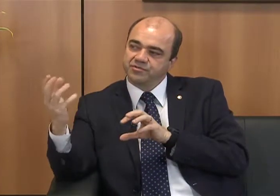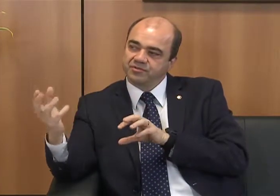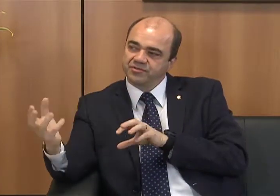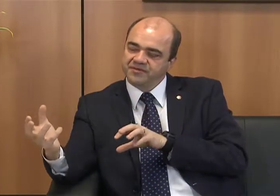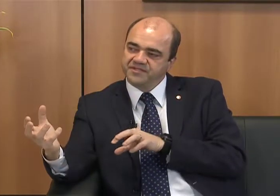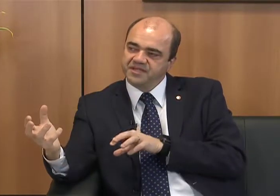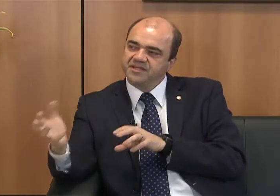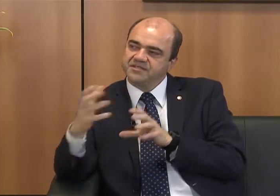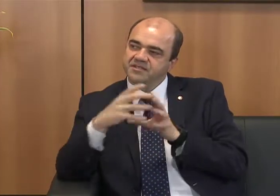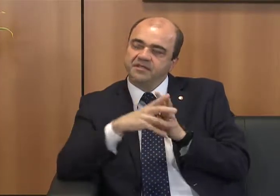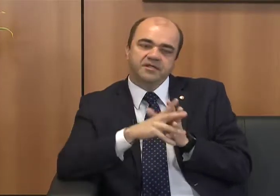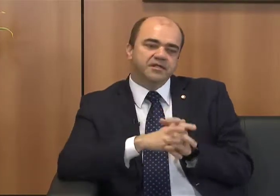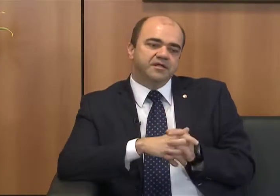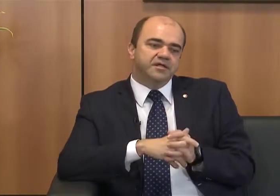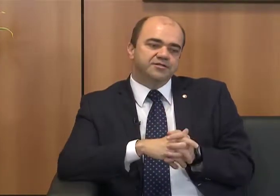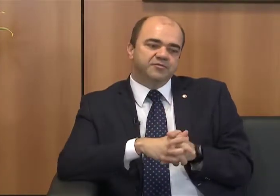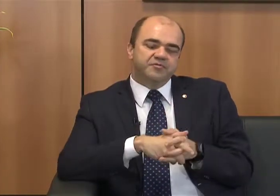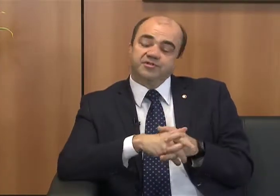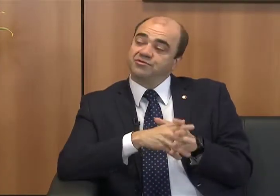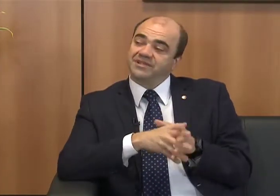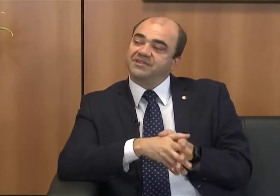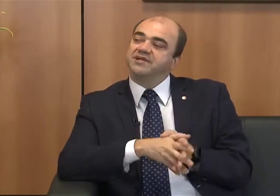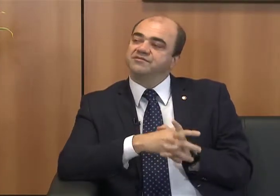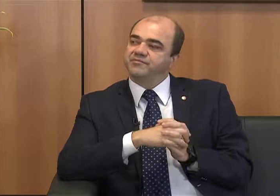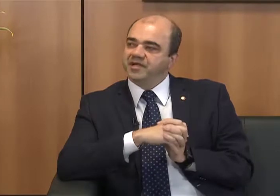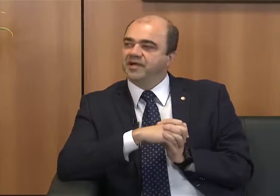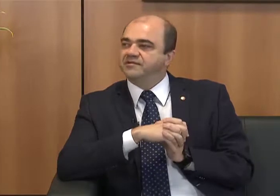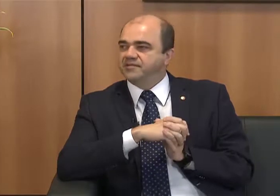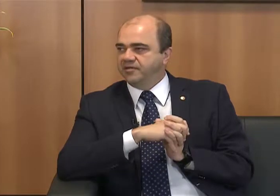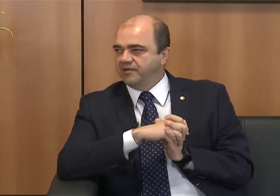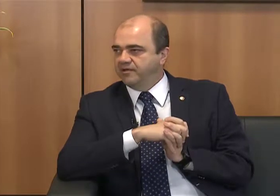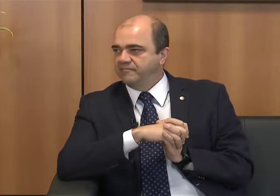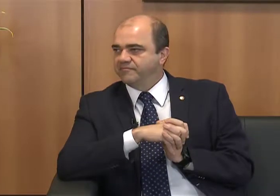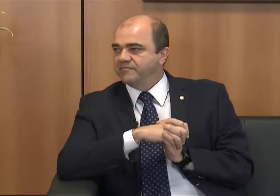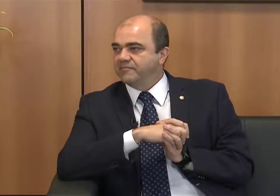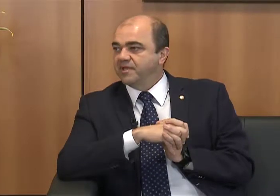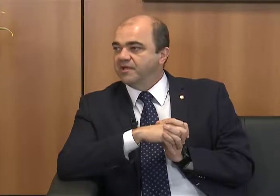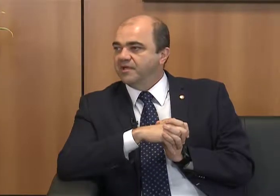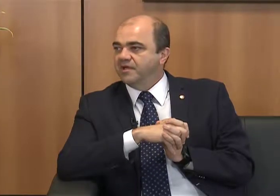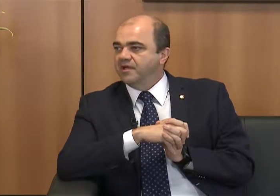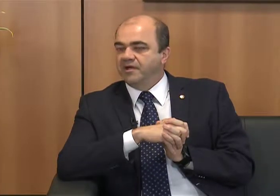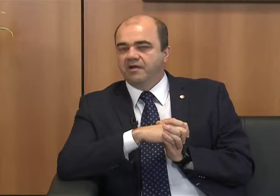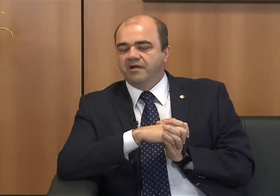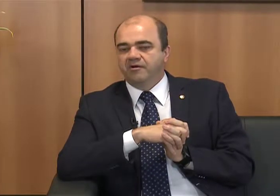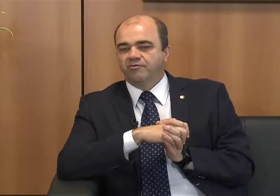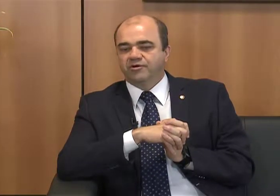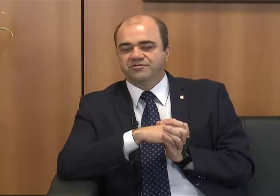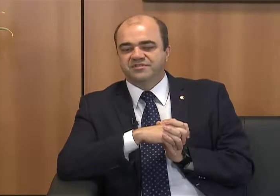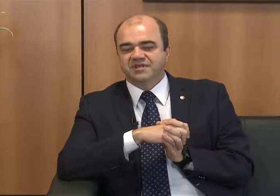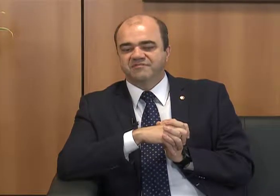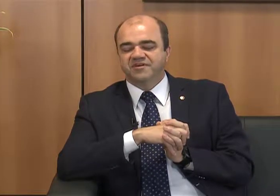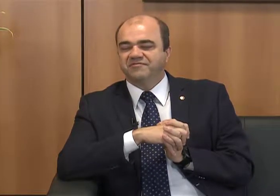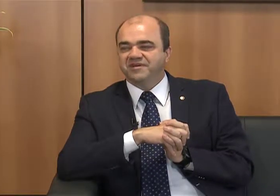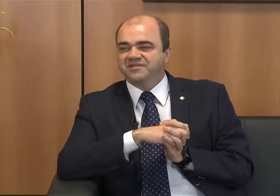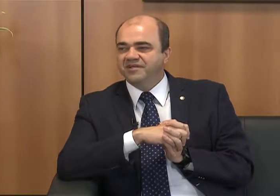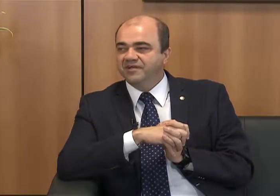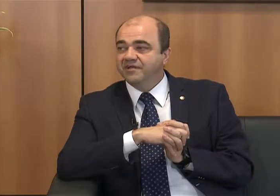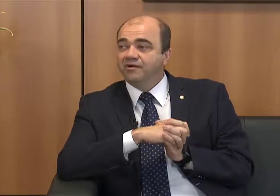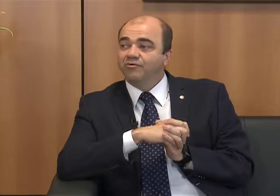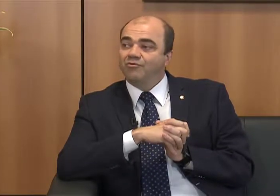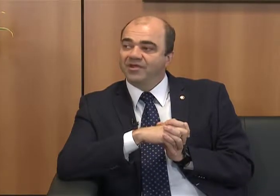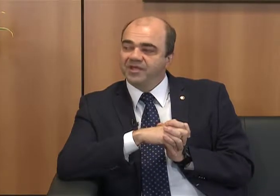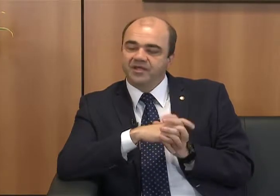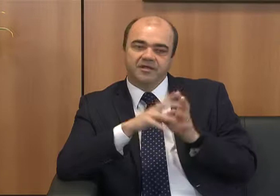uma pessoa com deficiência, de uma pessoa trans no mercado de trabalho. O nosso desafio é